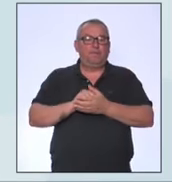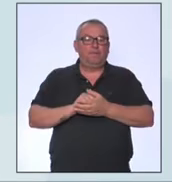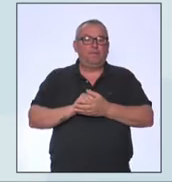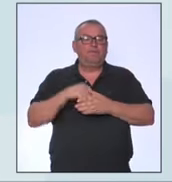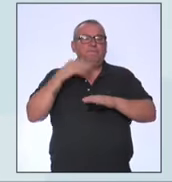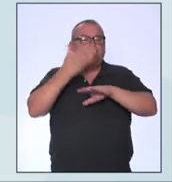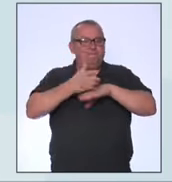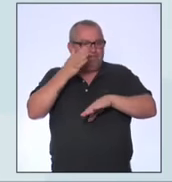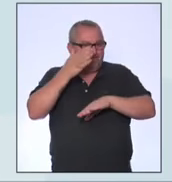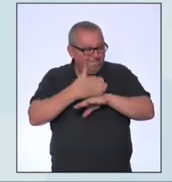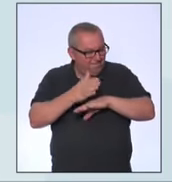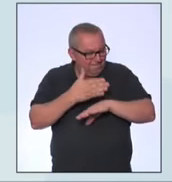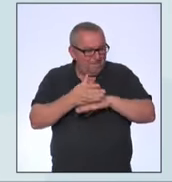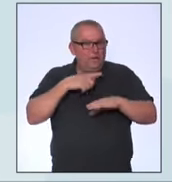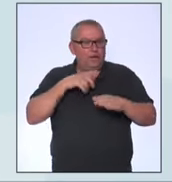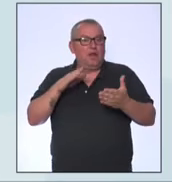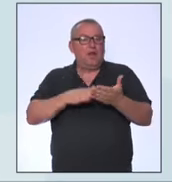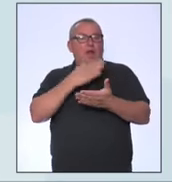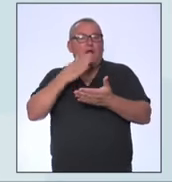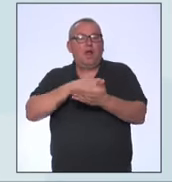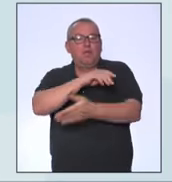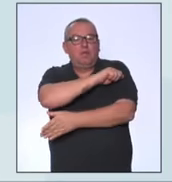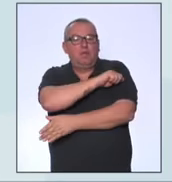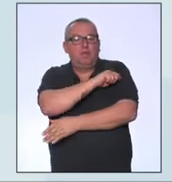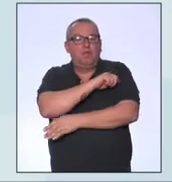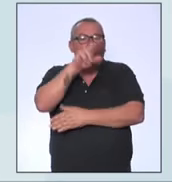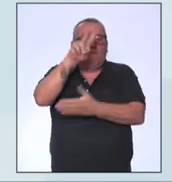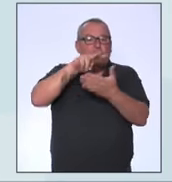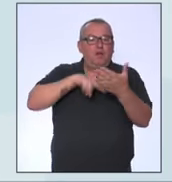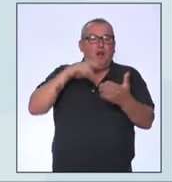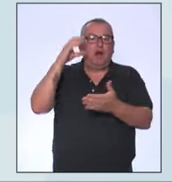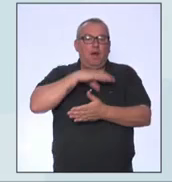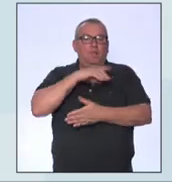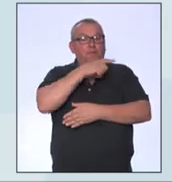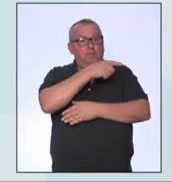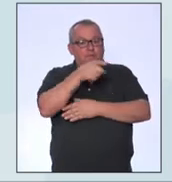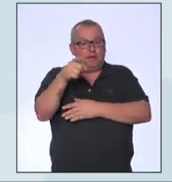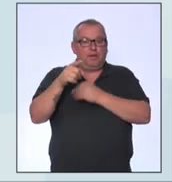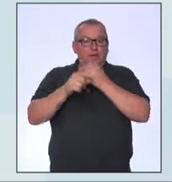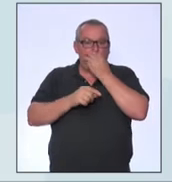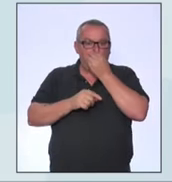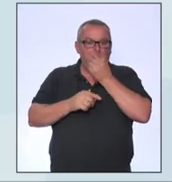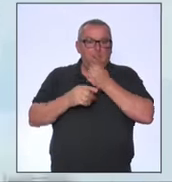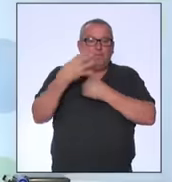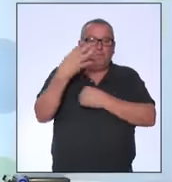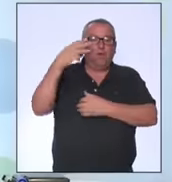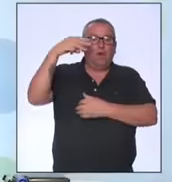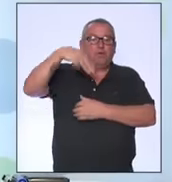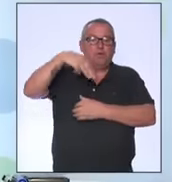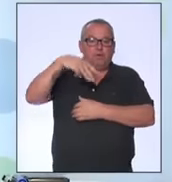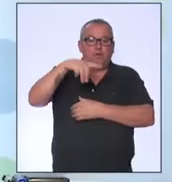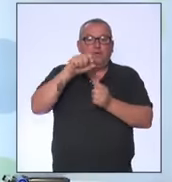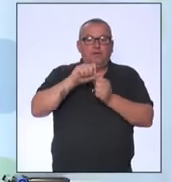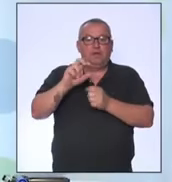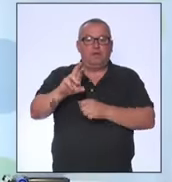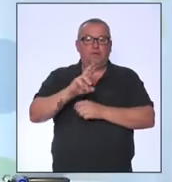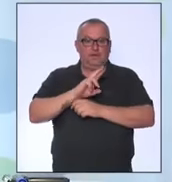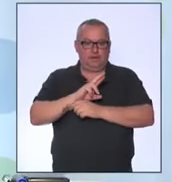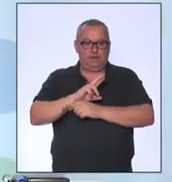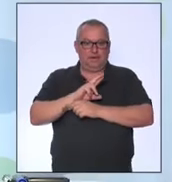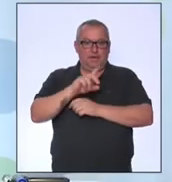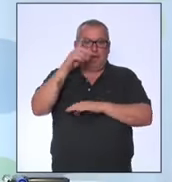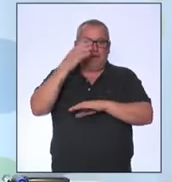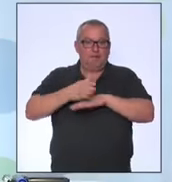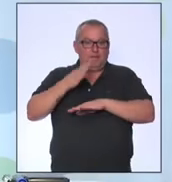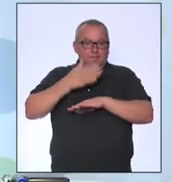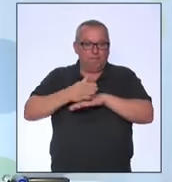que também está no caderno do aluno. Eu vou fazer uma leitura breve com vocês e vou dar 4 minutinhos para vocês responderem. Essa atividade